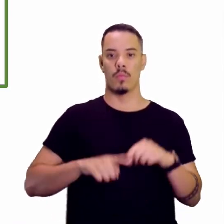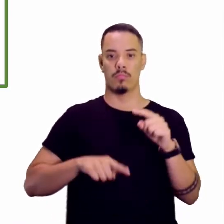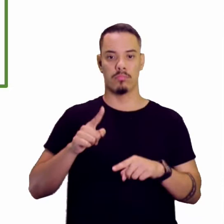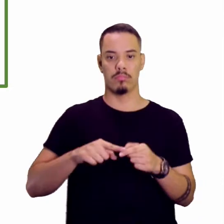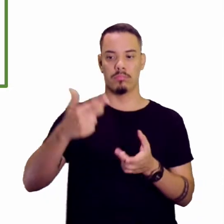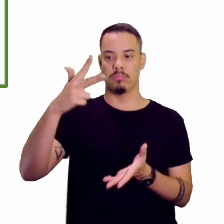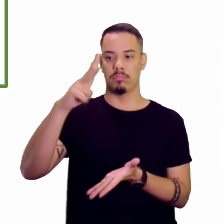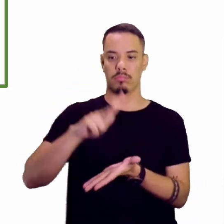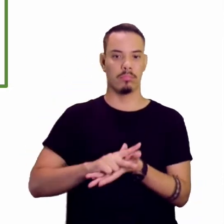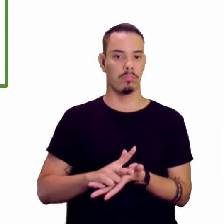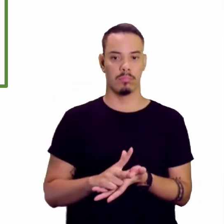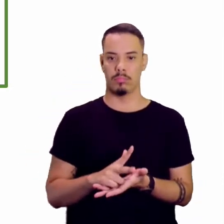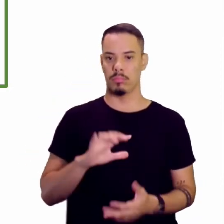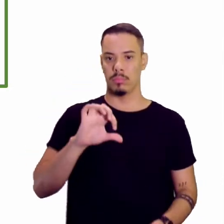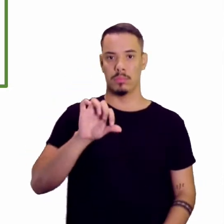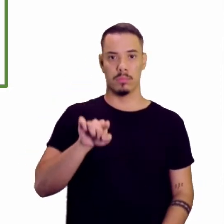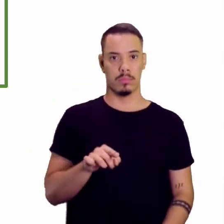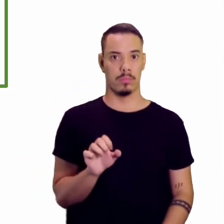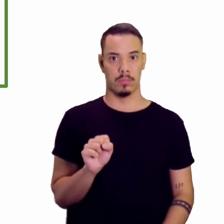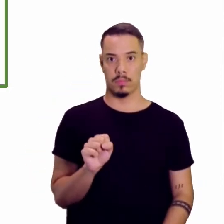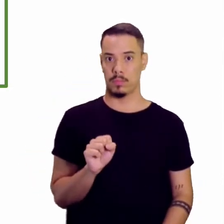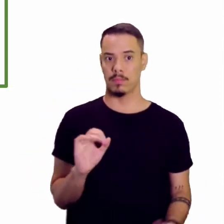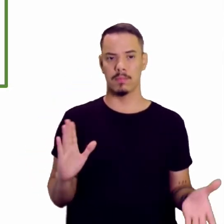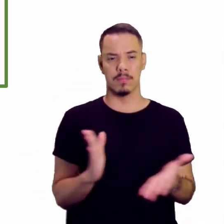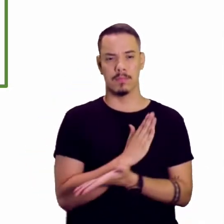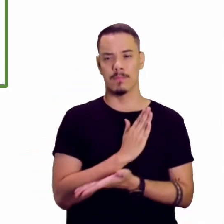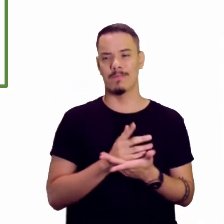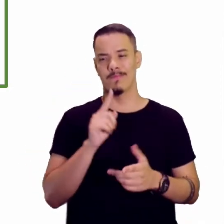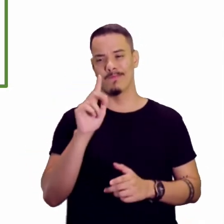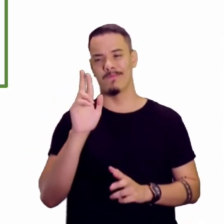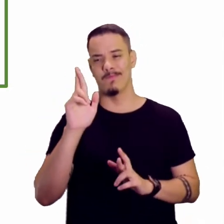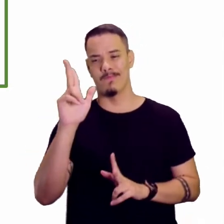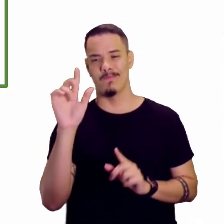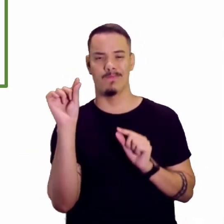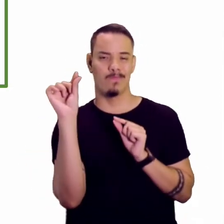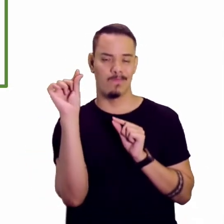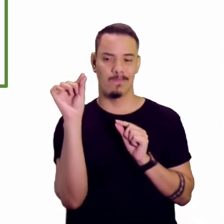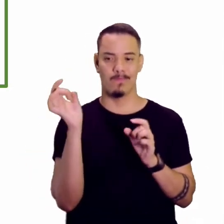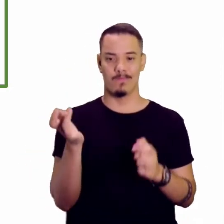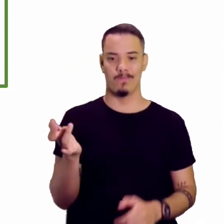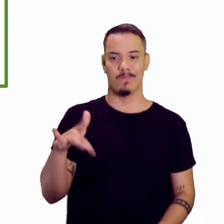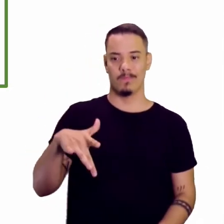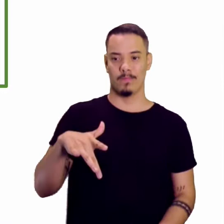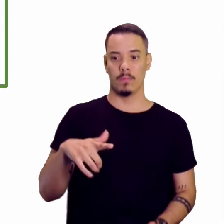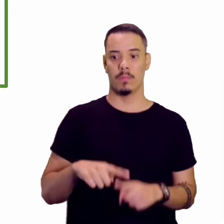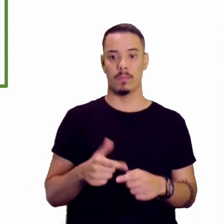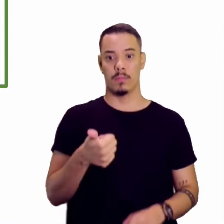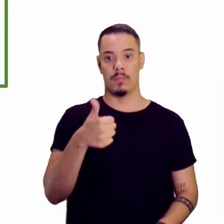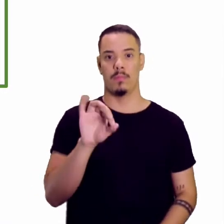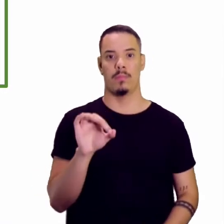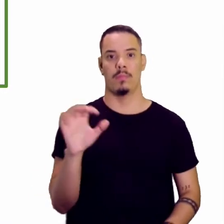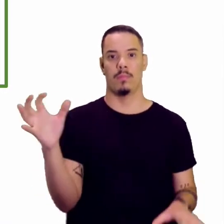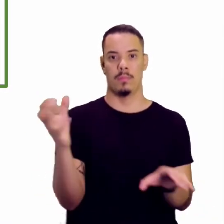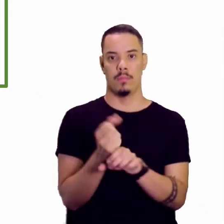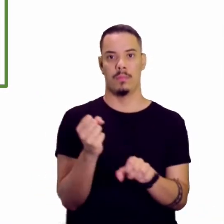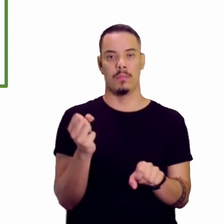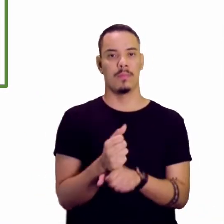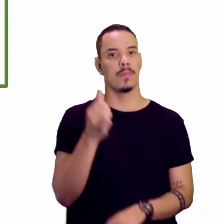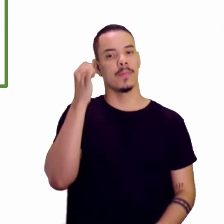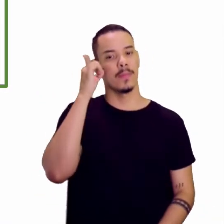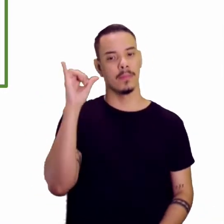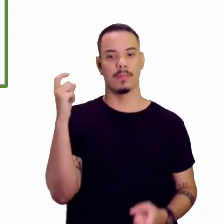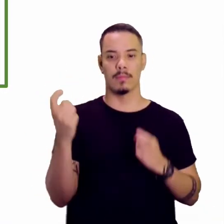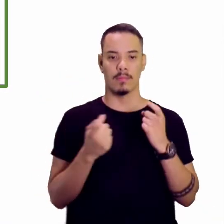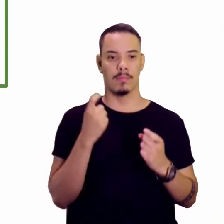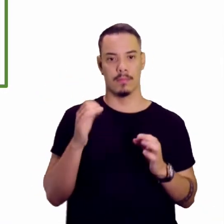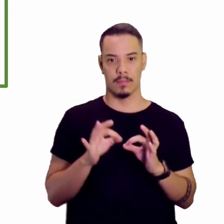9,8. A diferença é pequenininha, tem diferença, mas é pequena, né? Exatamente. E a gente considera ainda 10 para efeito de cálculo, porque não precisa preocupar em